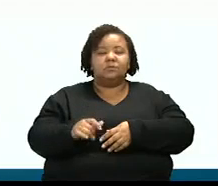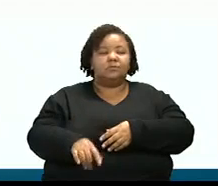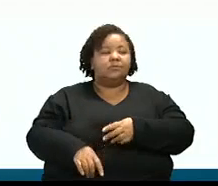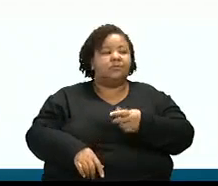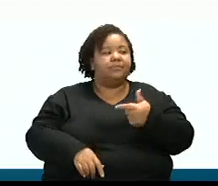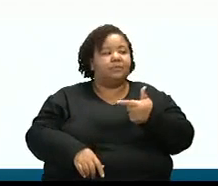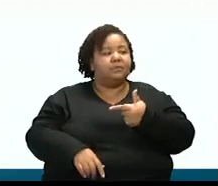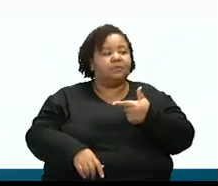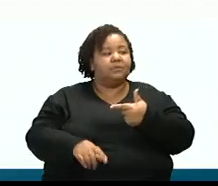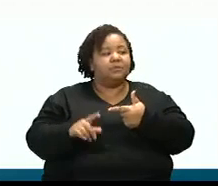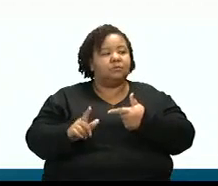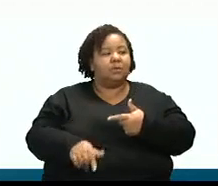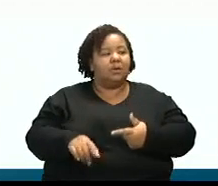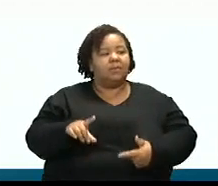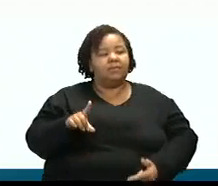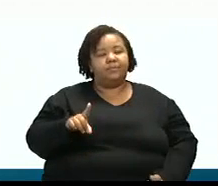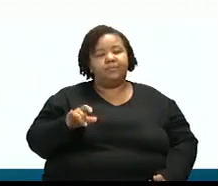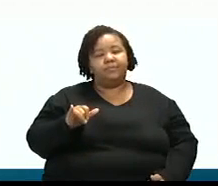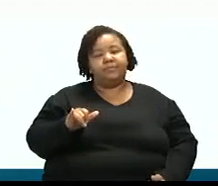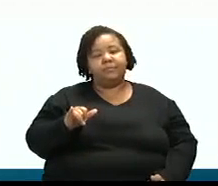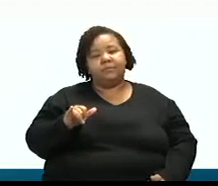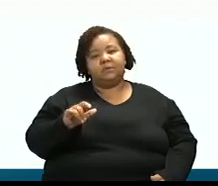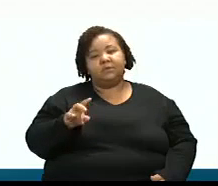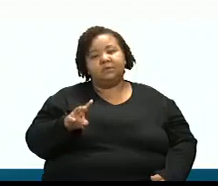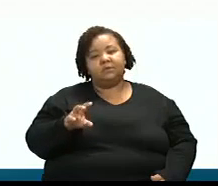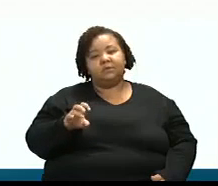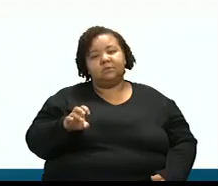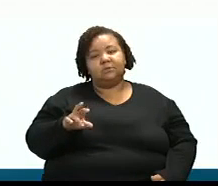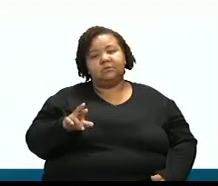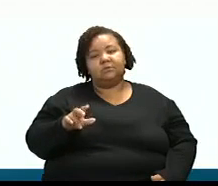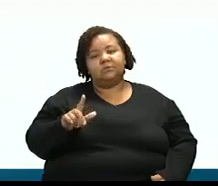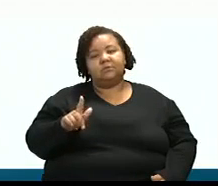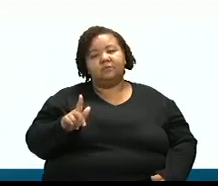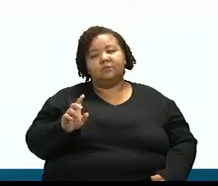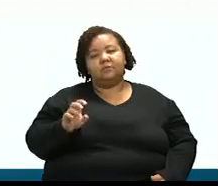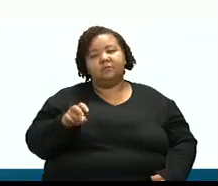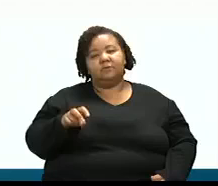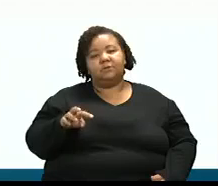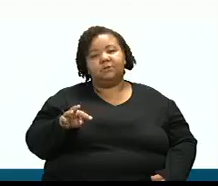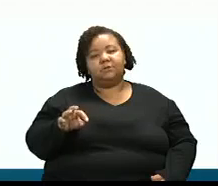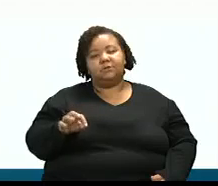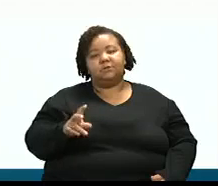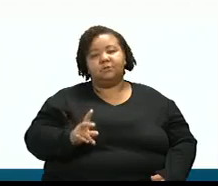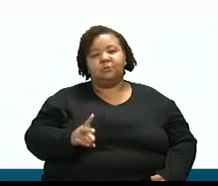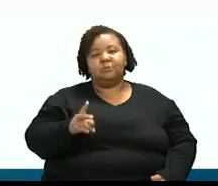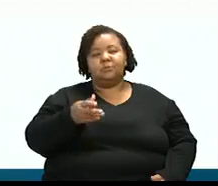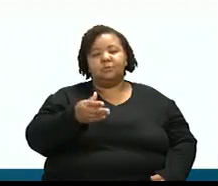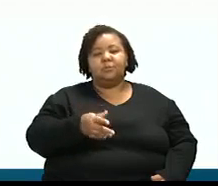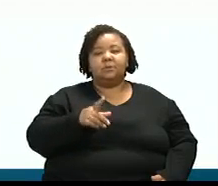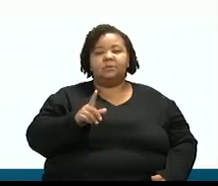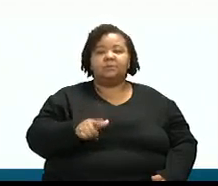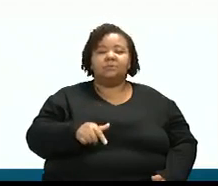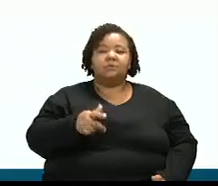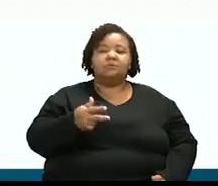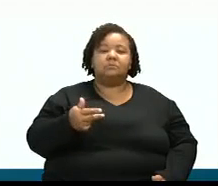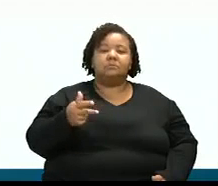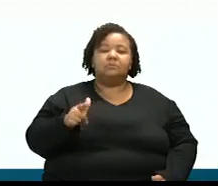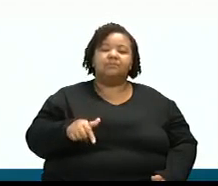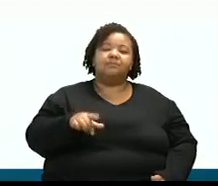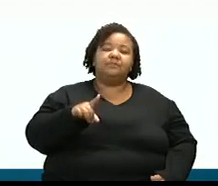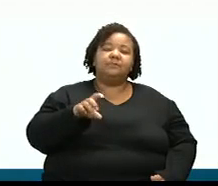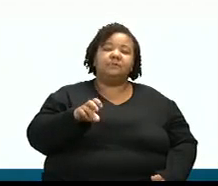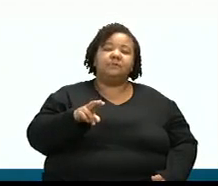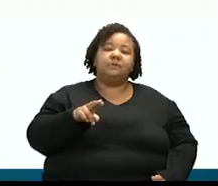operador divergente. Nós partimos do mesmo campo vetorial, tendo as suas componentes derivadas